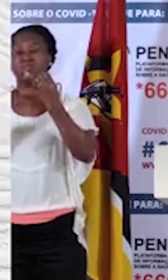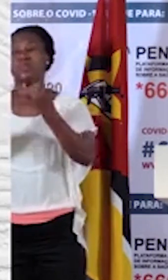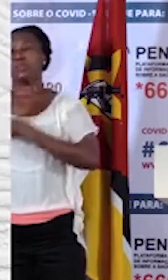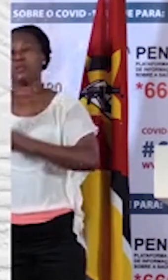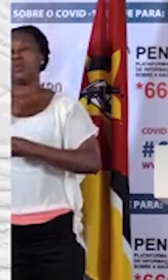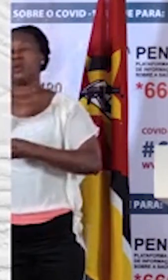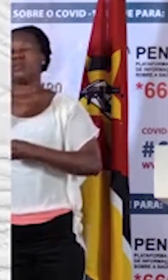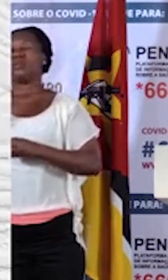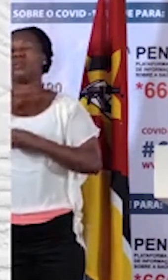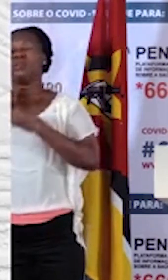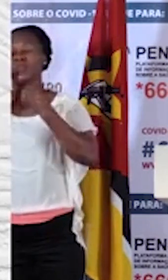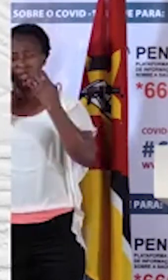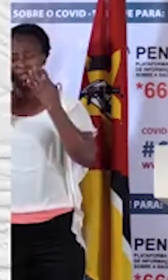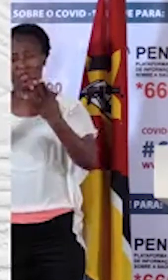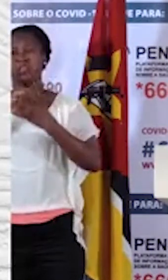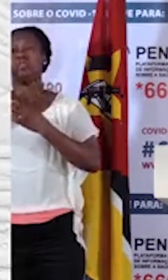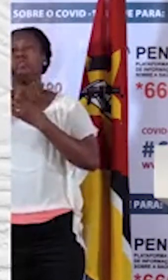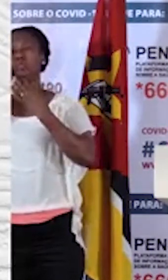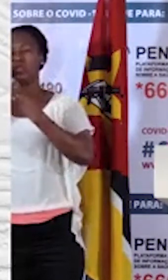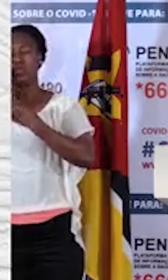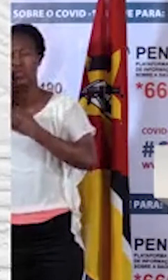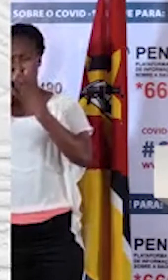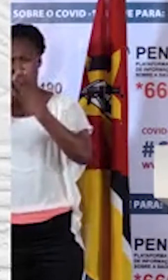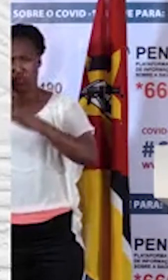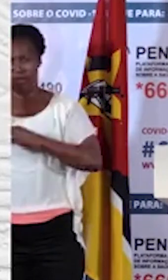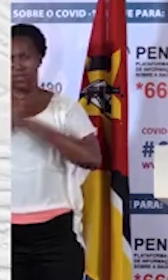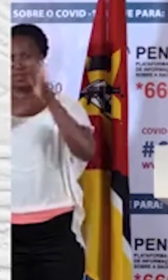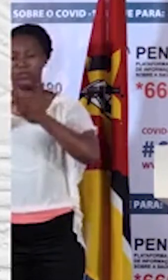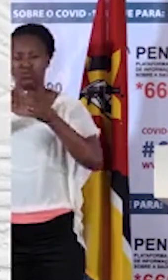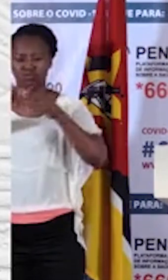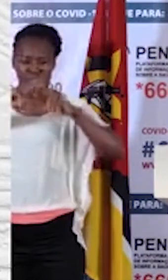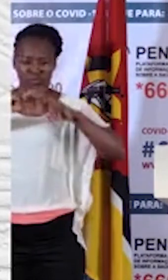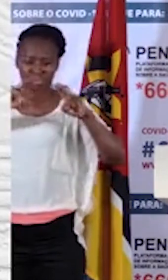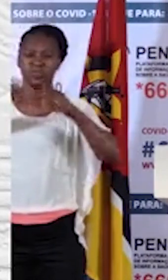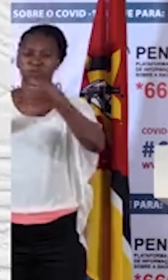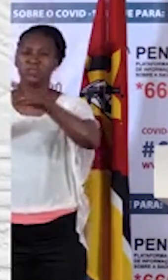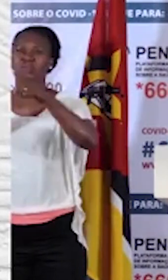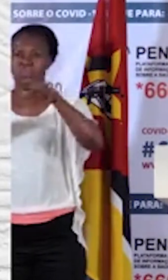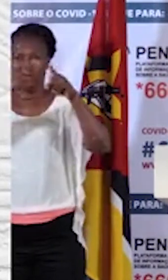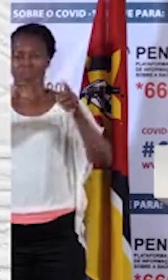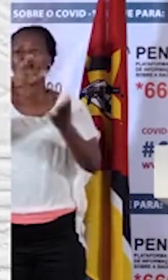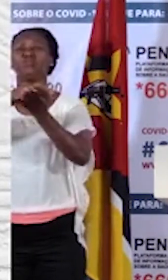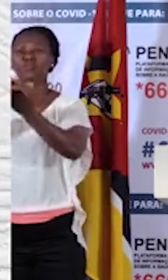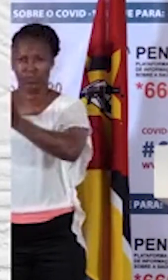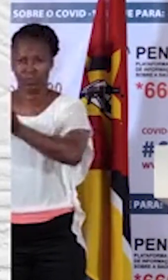764.590 pessoas rastreadas em diversos pontos de entrada. Deste total,